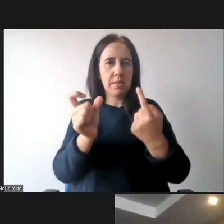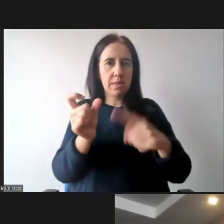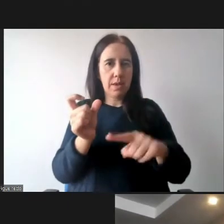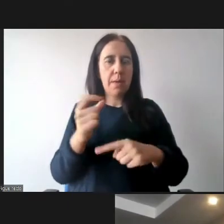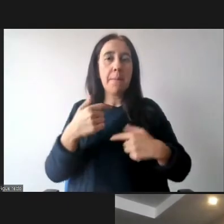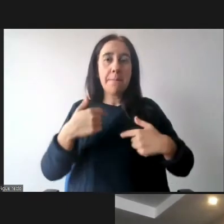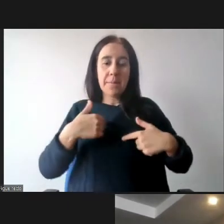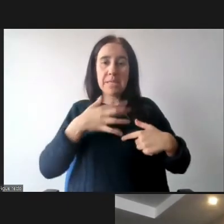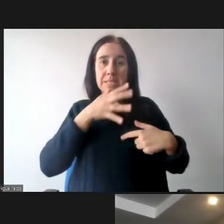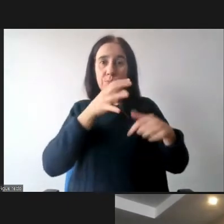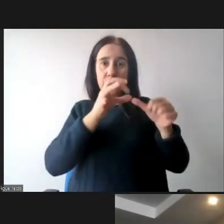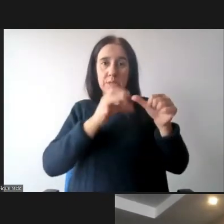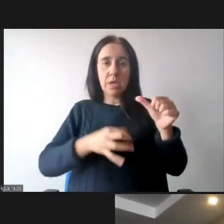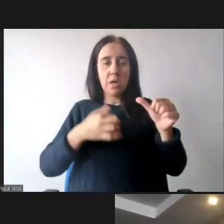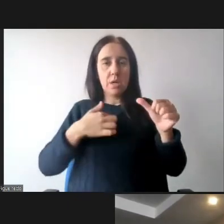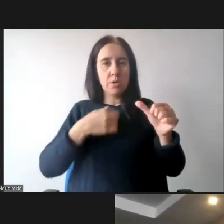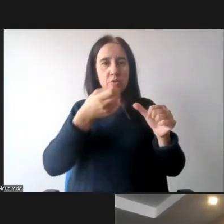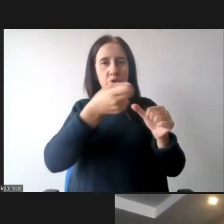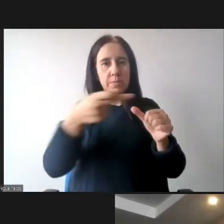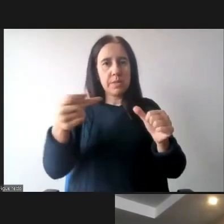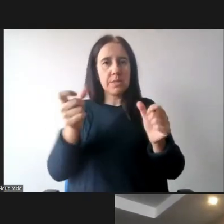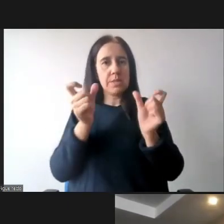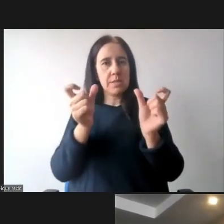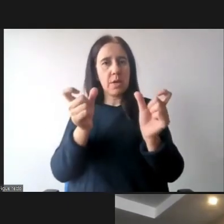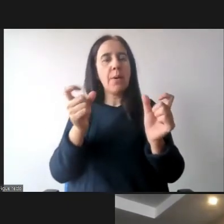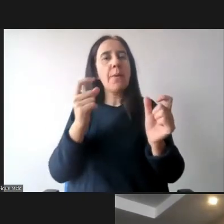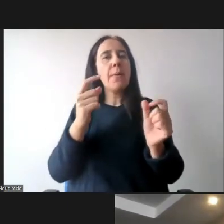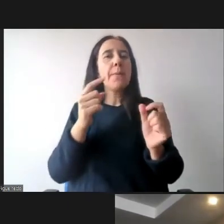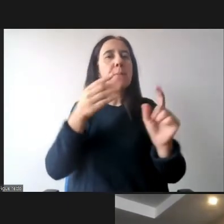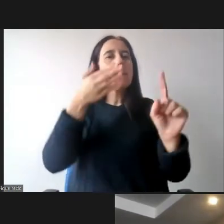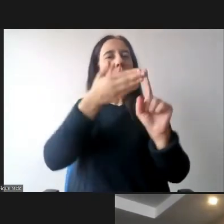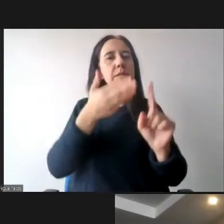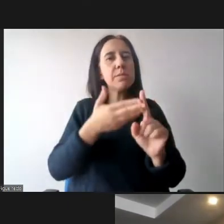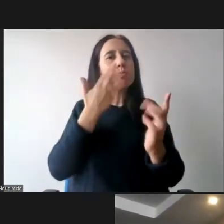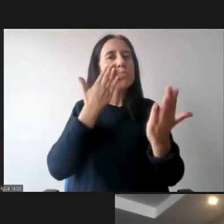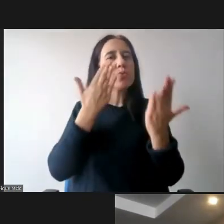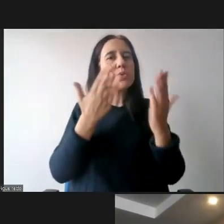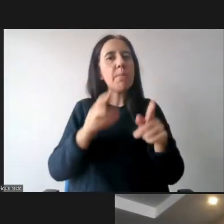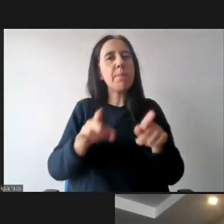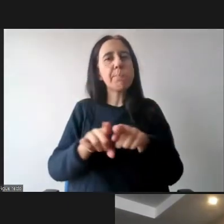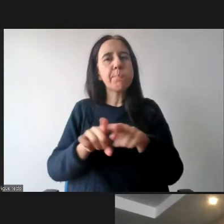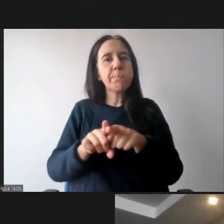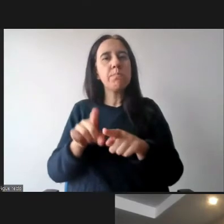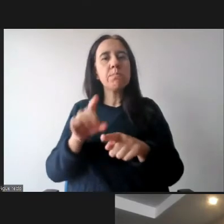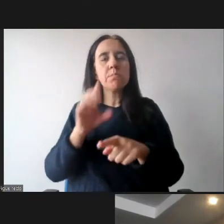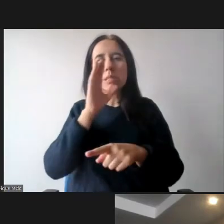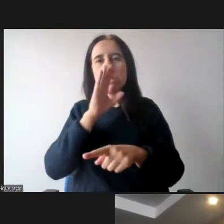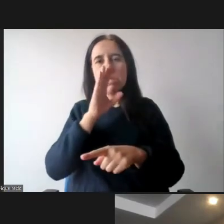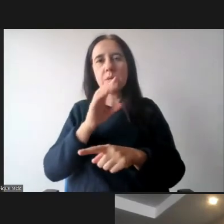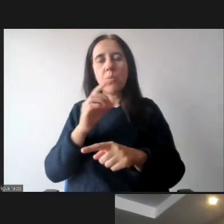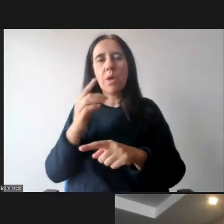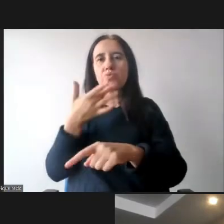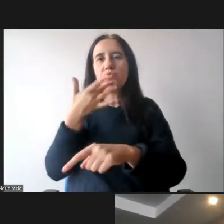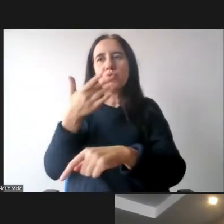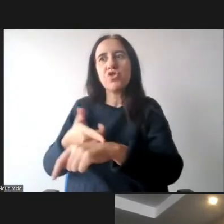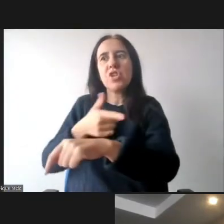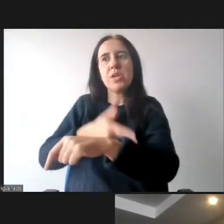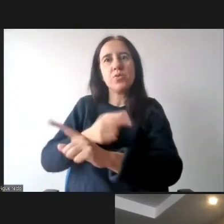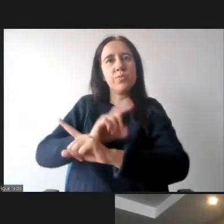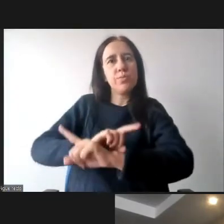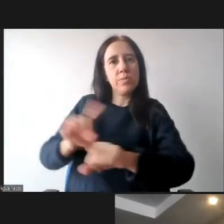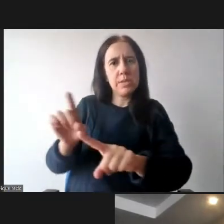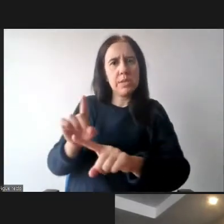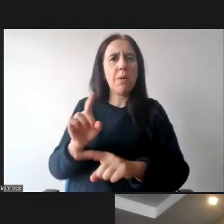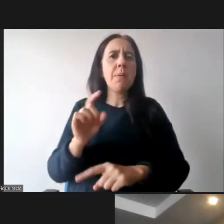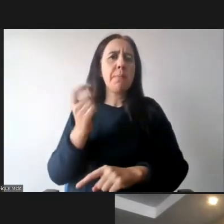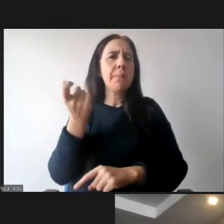vou utilizar a expressão princípio da proporcionalidade como sinónimo de proibição do excesso, mas há outra dimensão